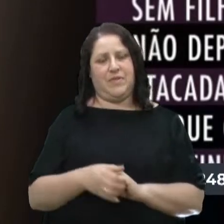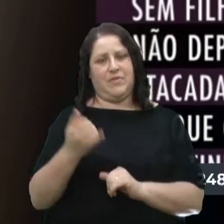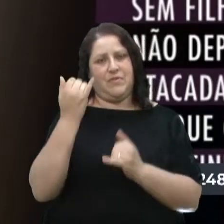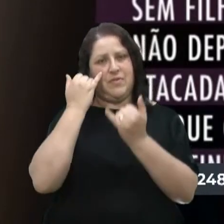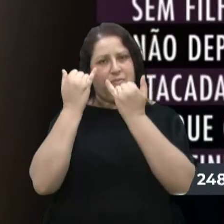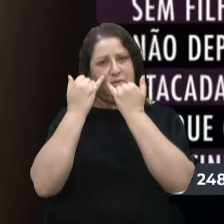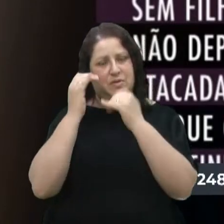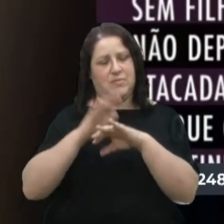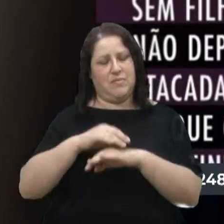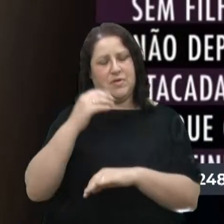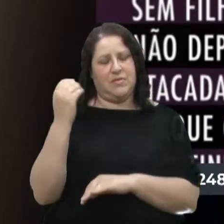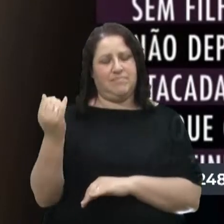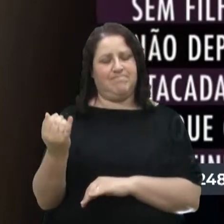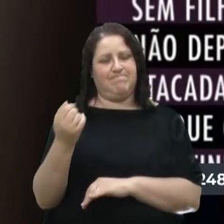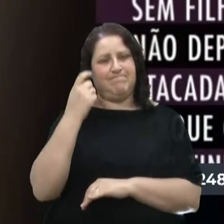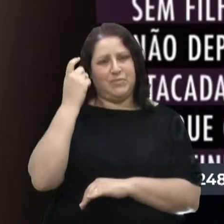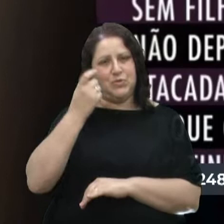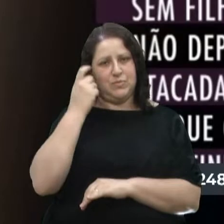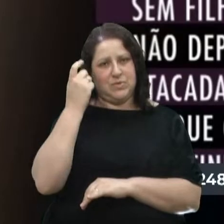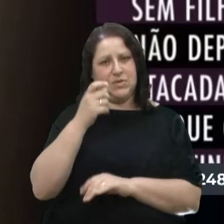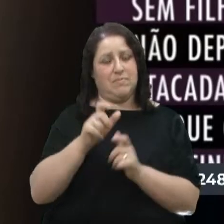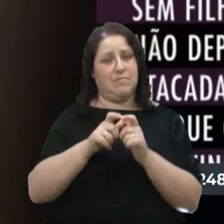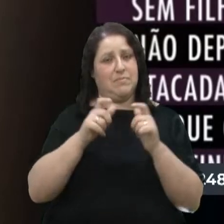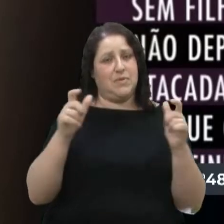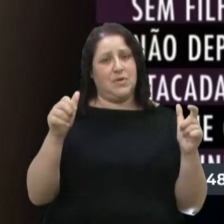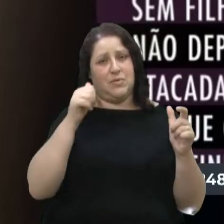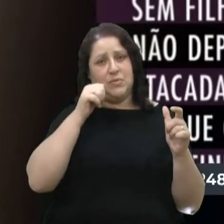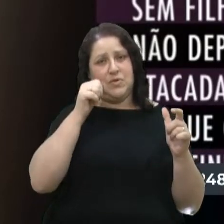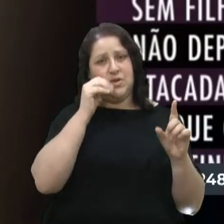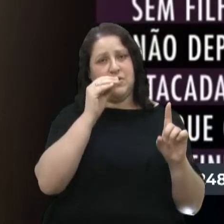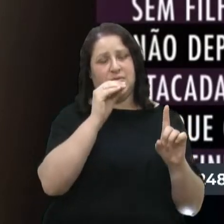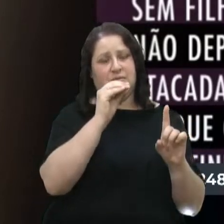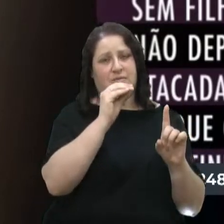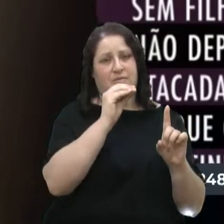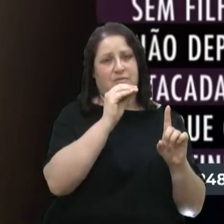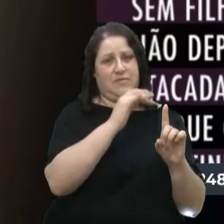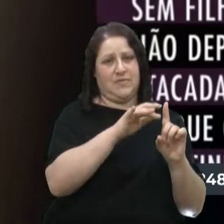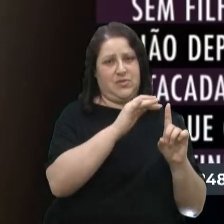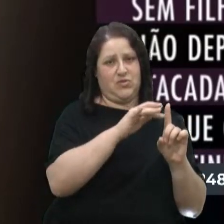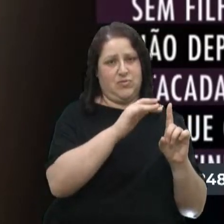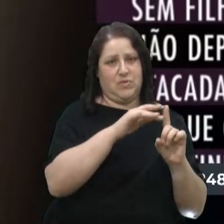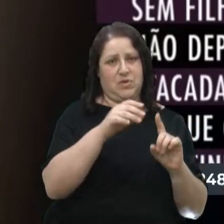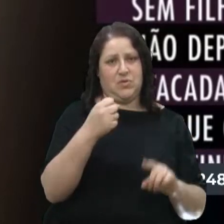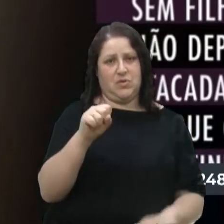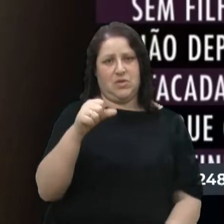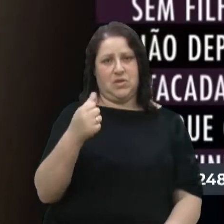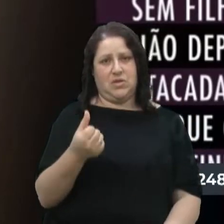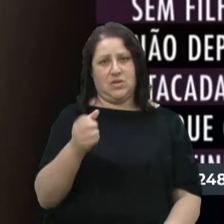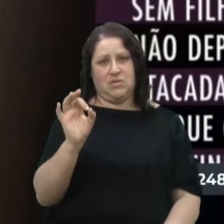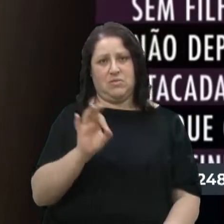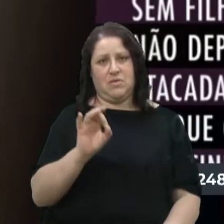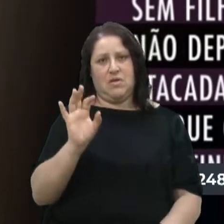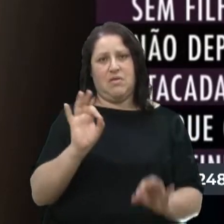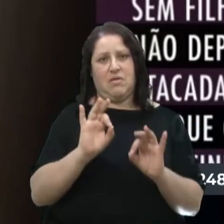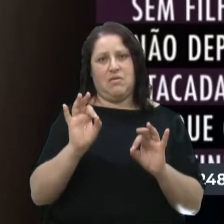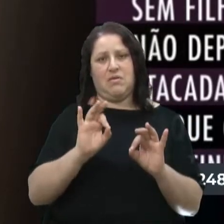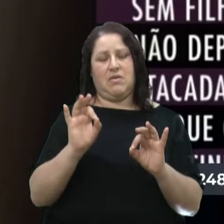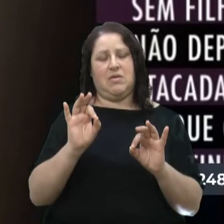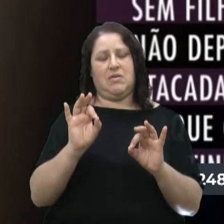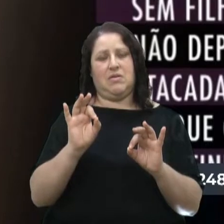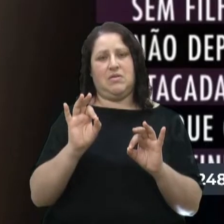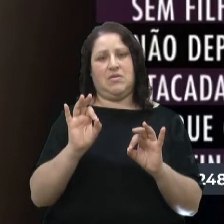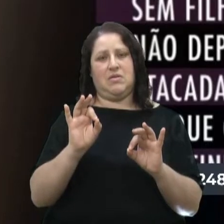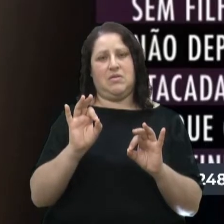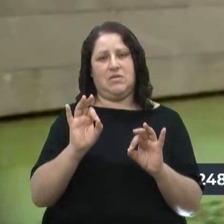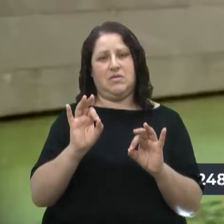preocupantes, a esmagadora maioria das vítimas, 86%, não tinha medida protetiva de urgência